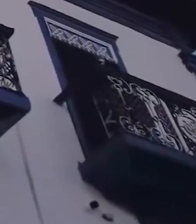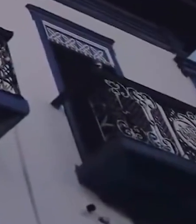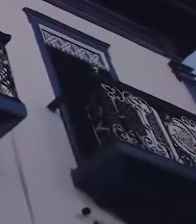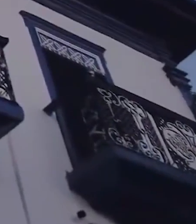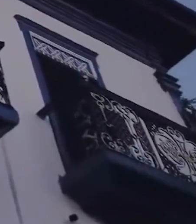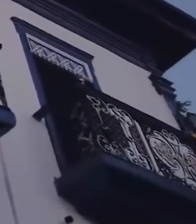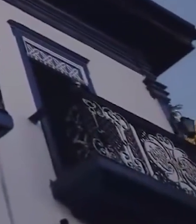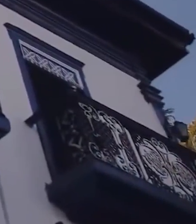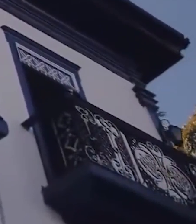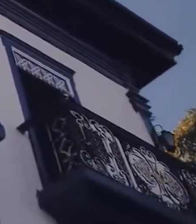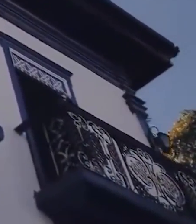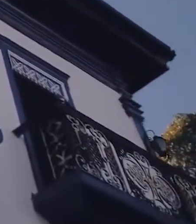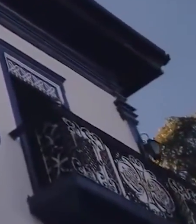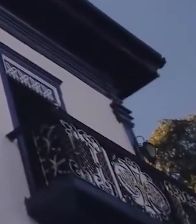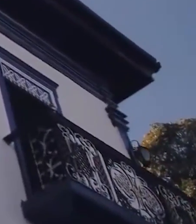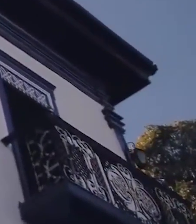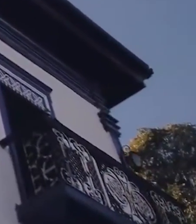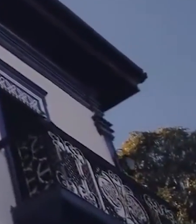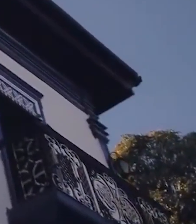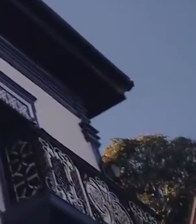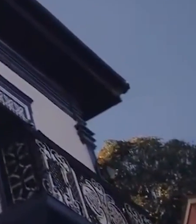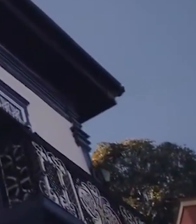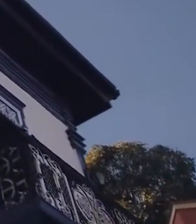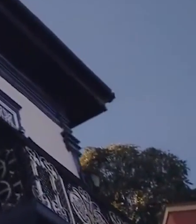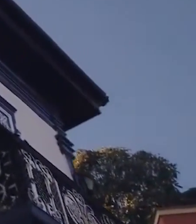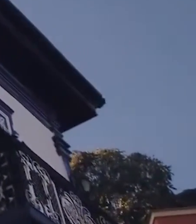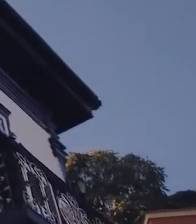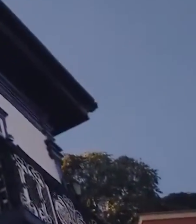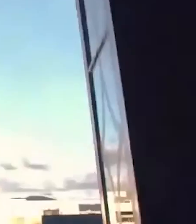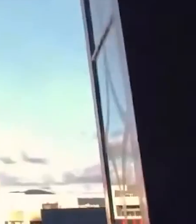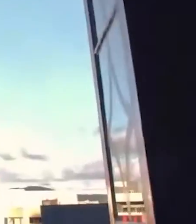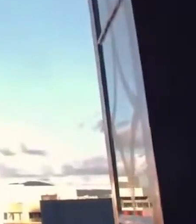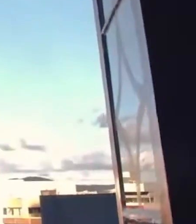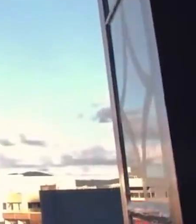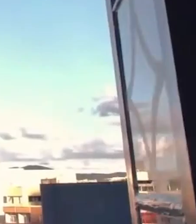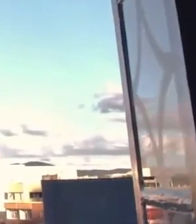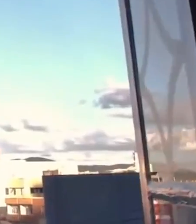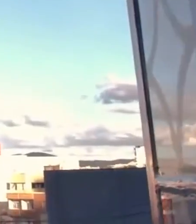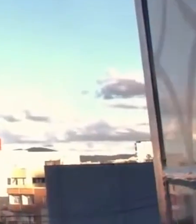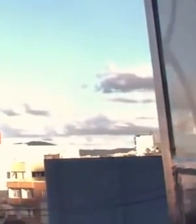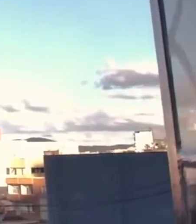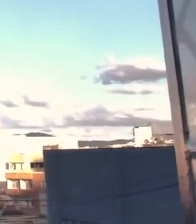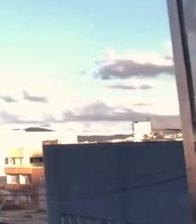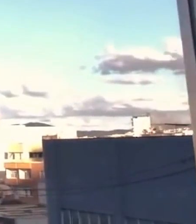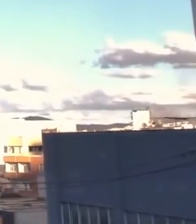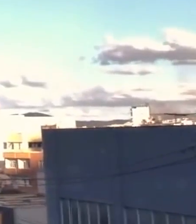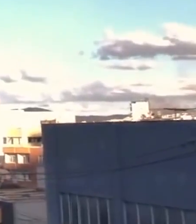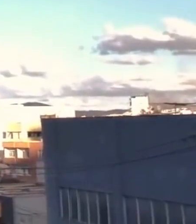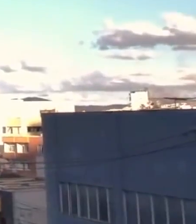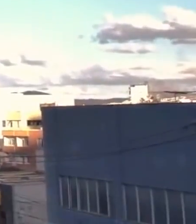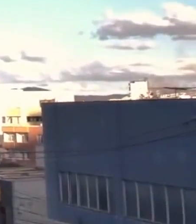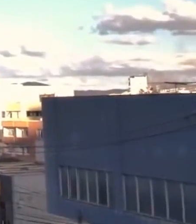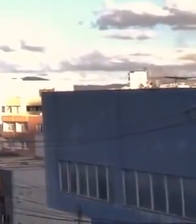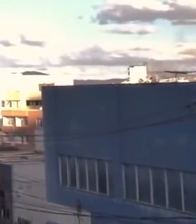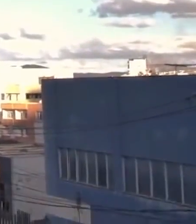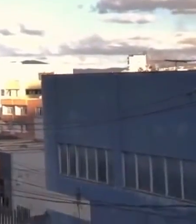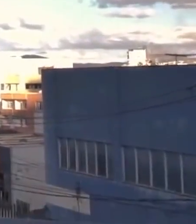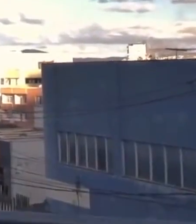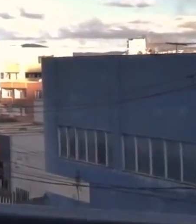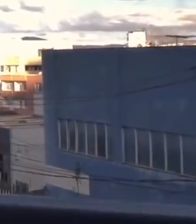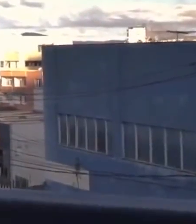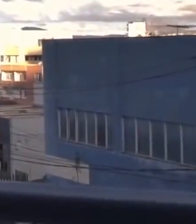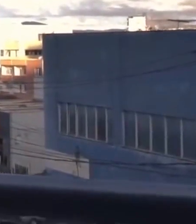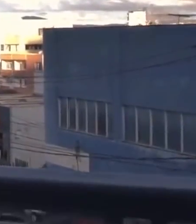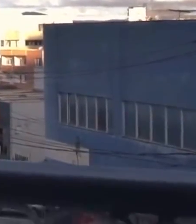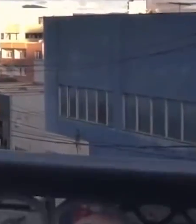aqui na varanda assistindo a procissão, né, passando por aqui. Ela saía da igreja da catedral e ia até a matriz